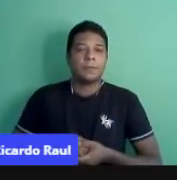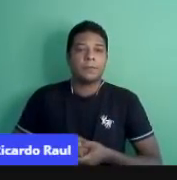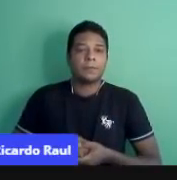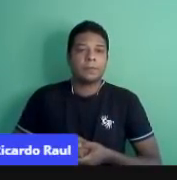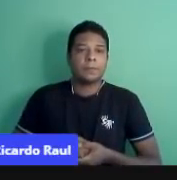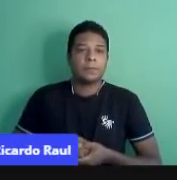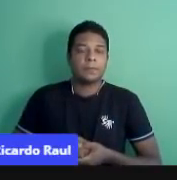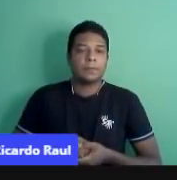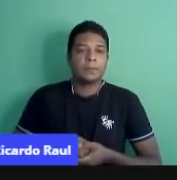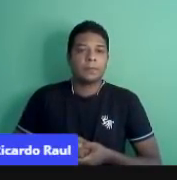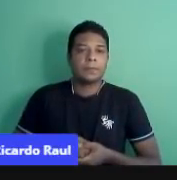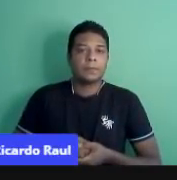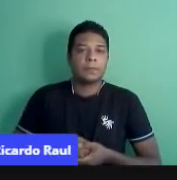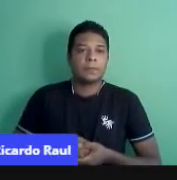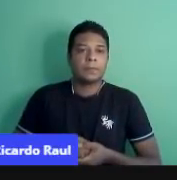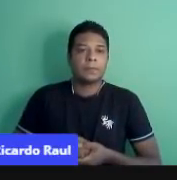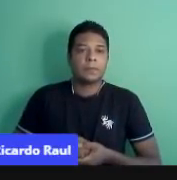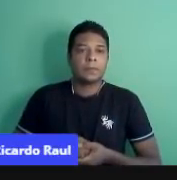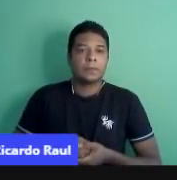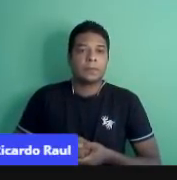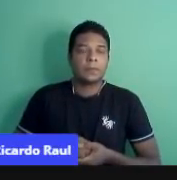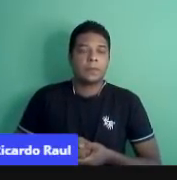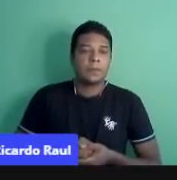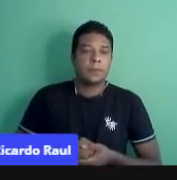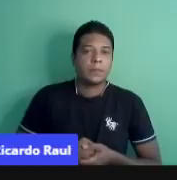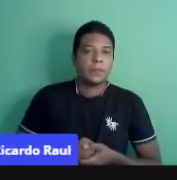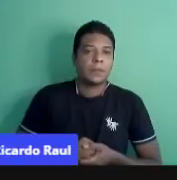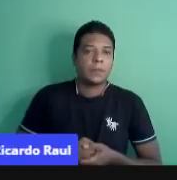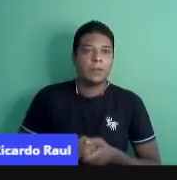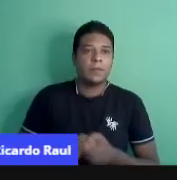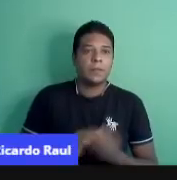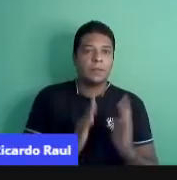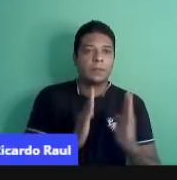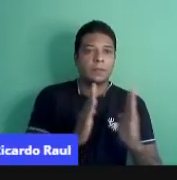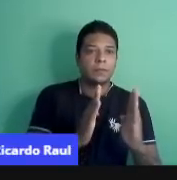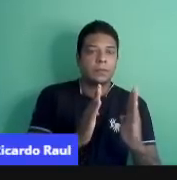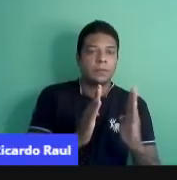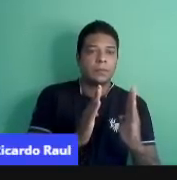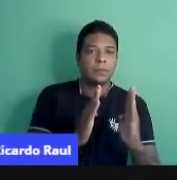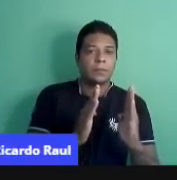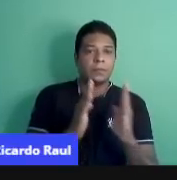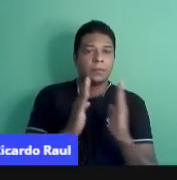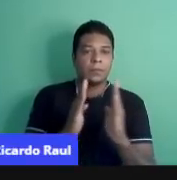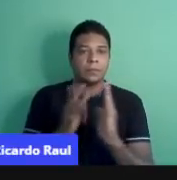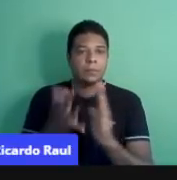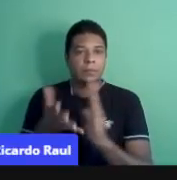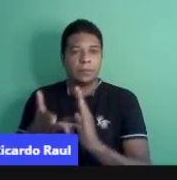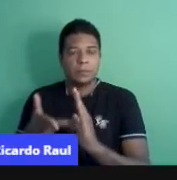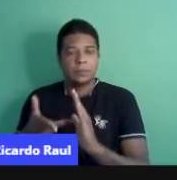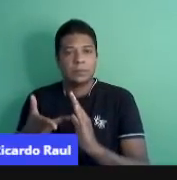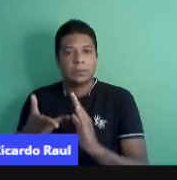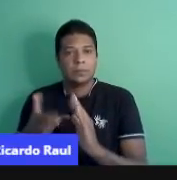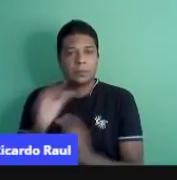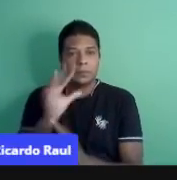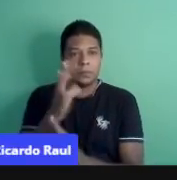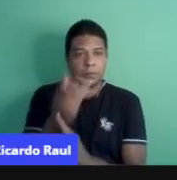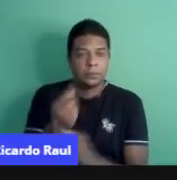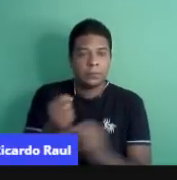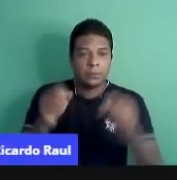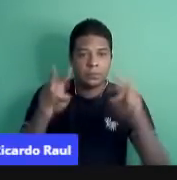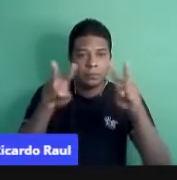aparecem em linha. A mesma habilidade que aparece em artes visuais